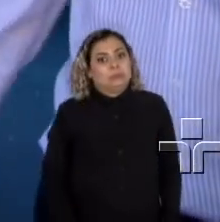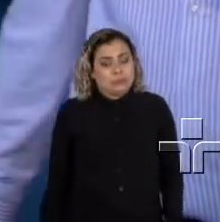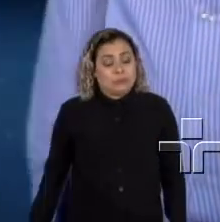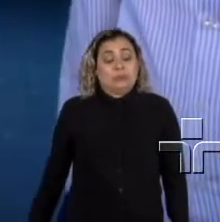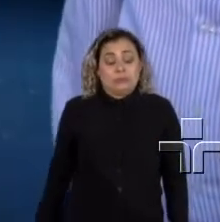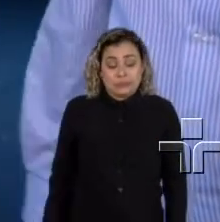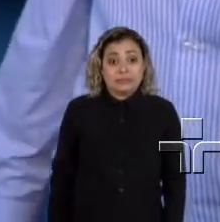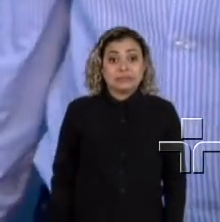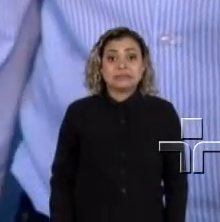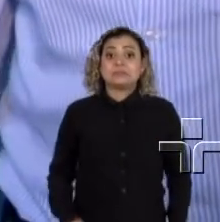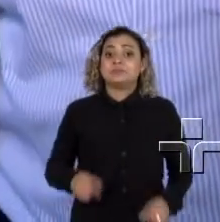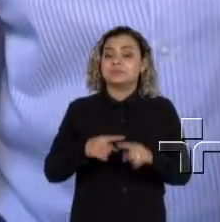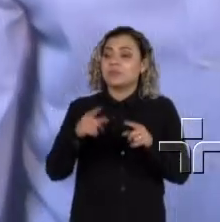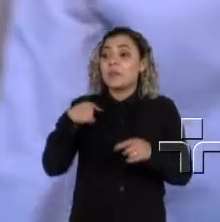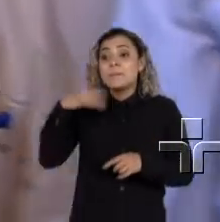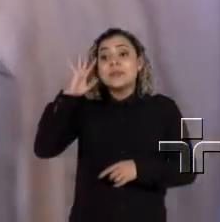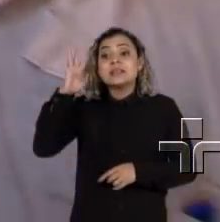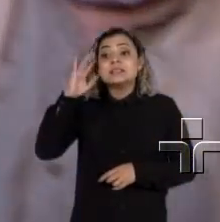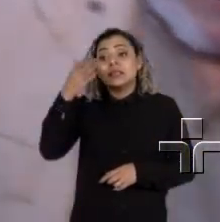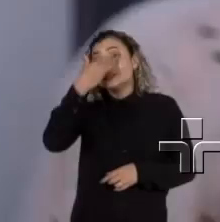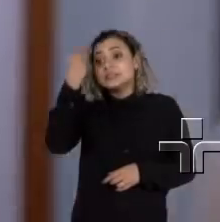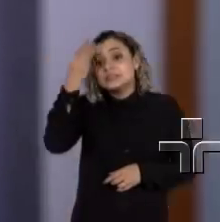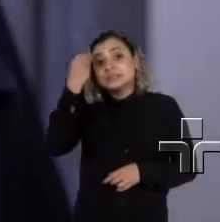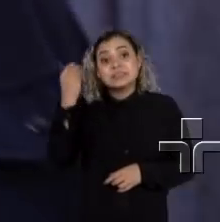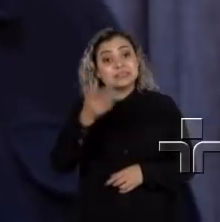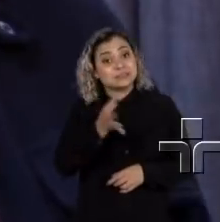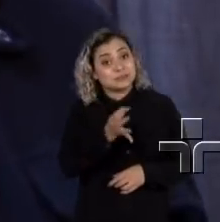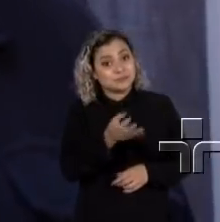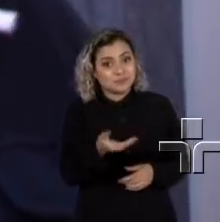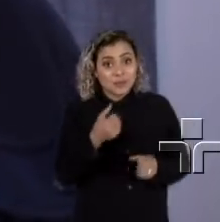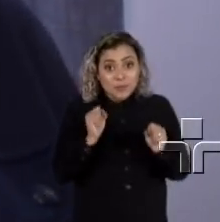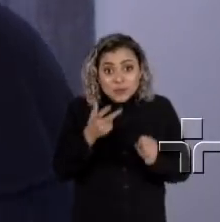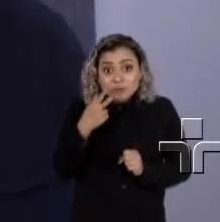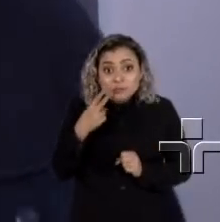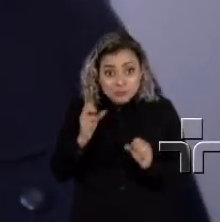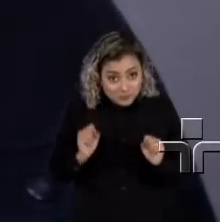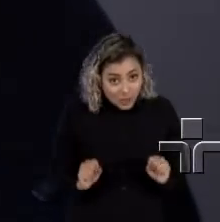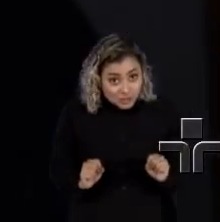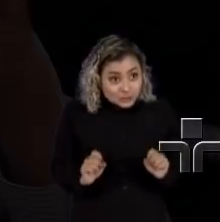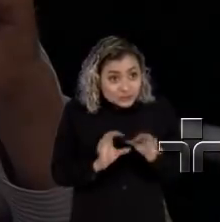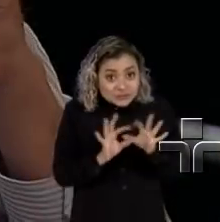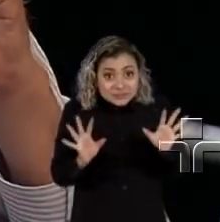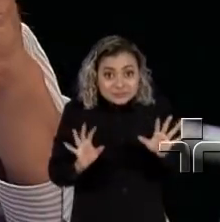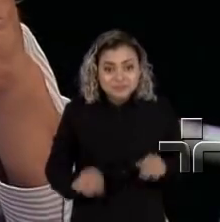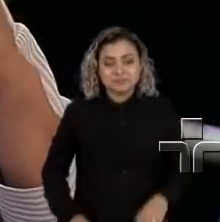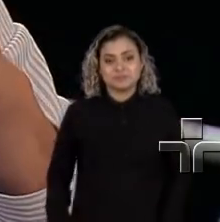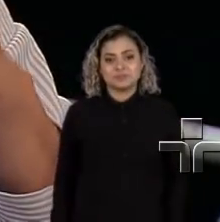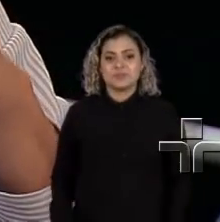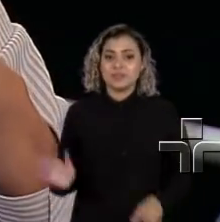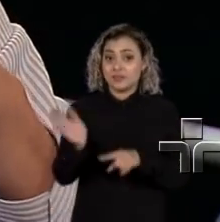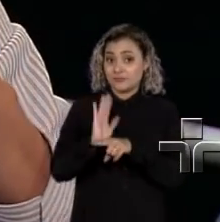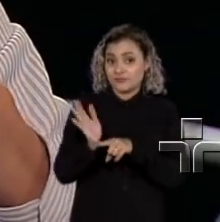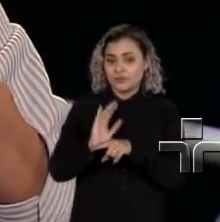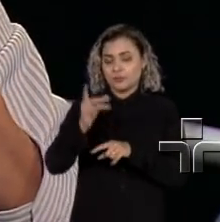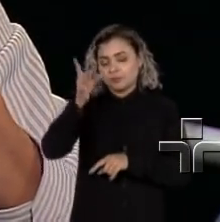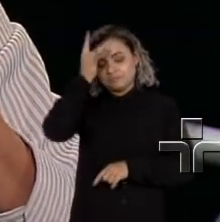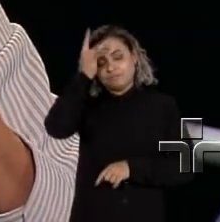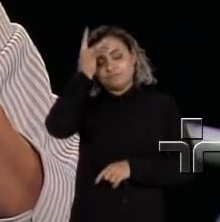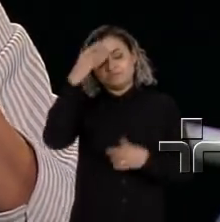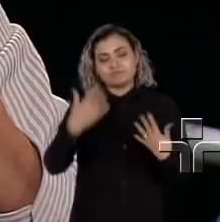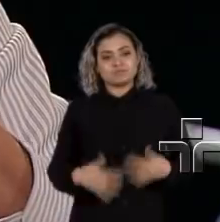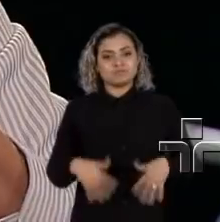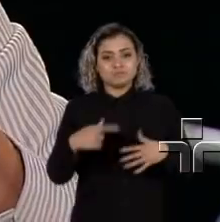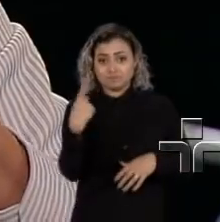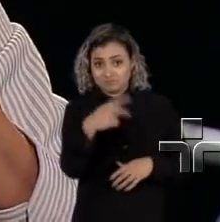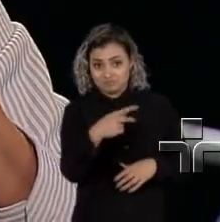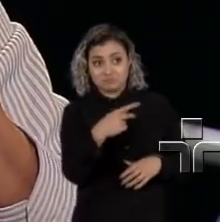Estava preocupado se eu tivesse esquecido. Tá bom. Posso fumar agora? Vamos lá. Tem um filme que foi muito marcante, que eu acho, na